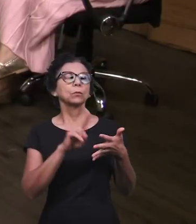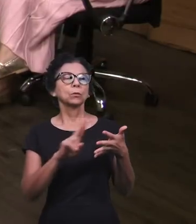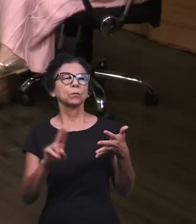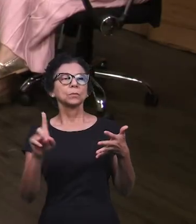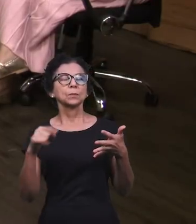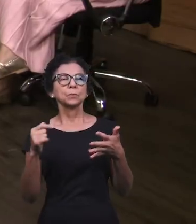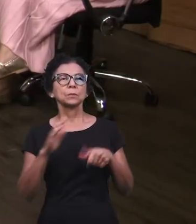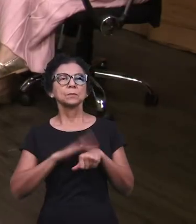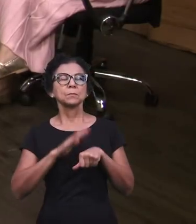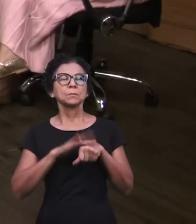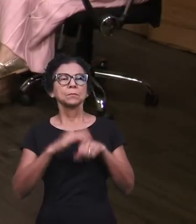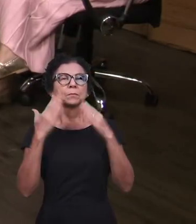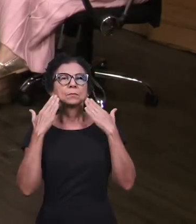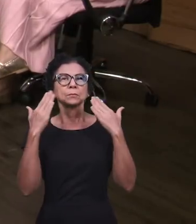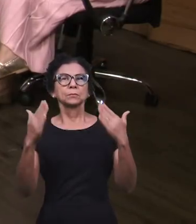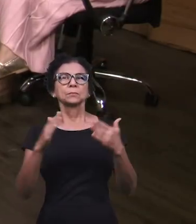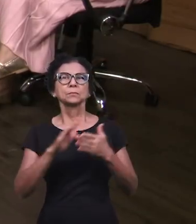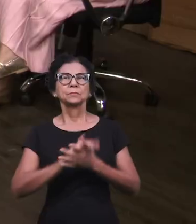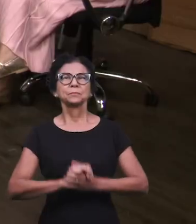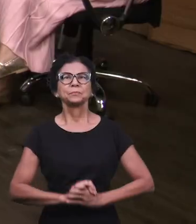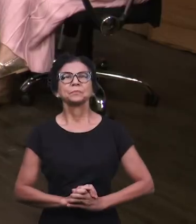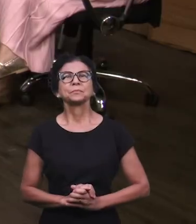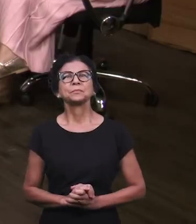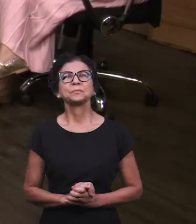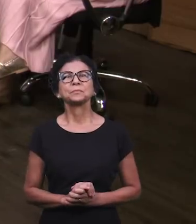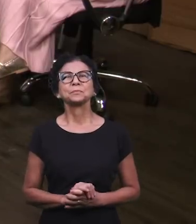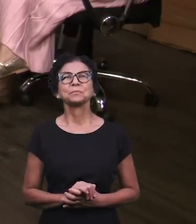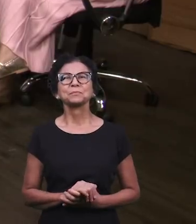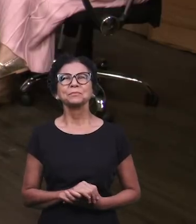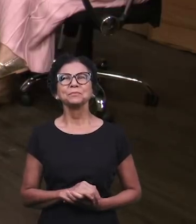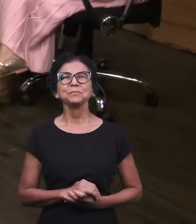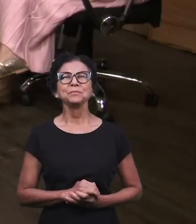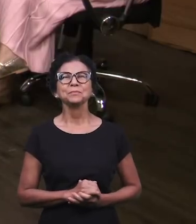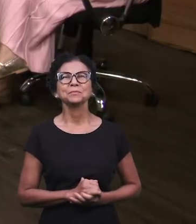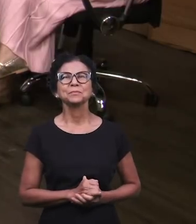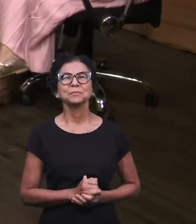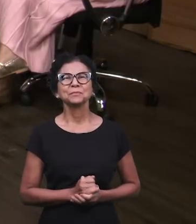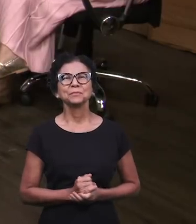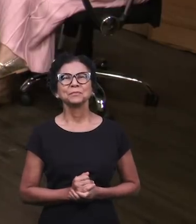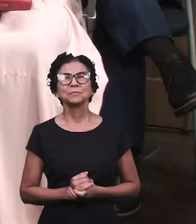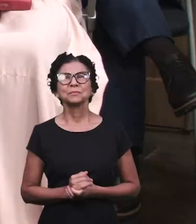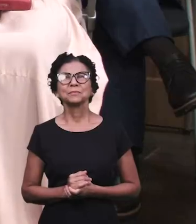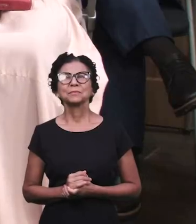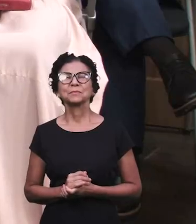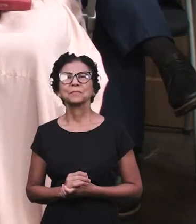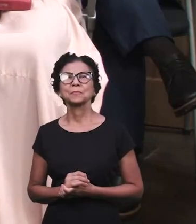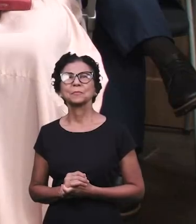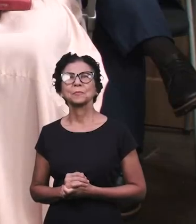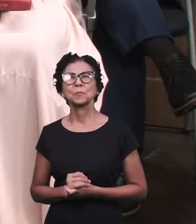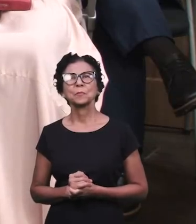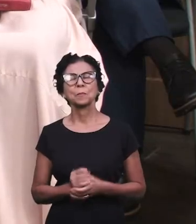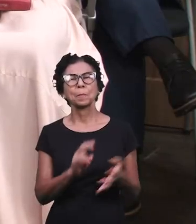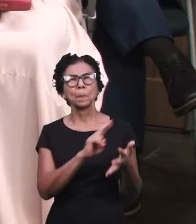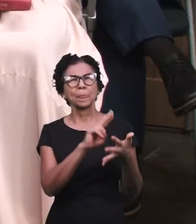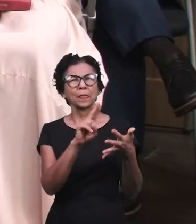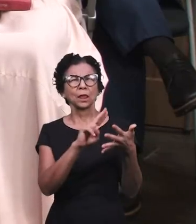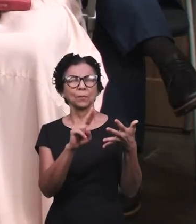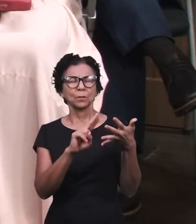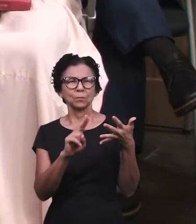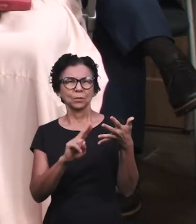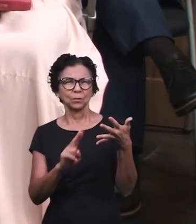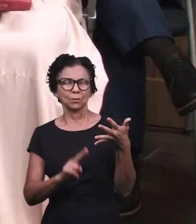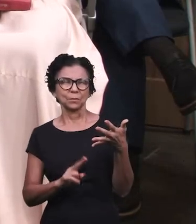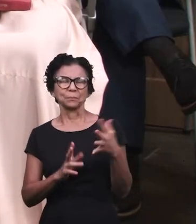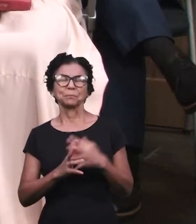apresentando. E a primeira jovem, logo em seguida, já pode fazer sua pergunta, tá? Vamos lá. O jovem Fernando, William, Ana Júlia, Amanda, Gabriel